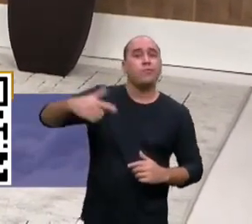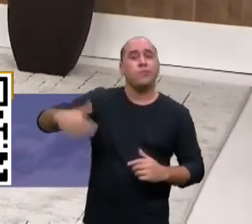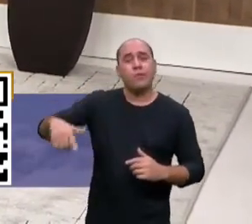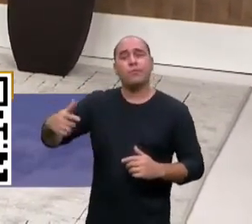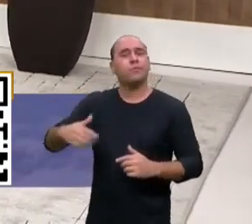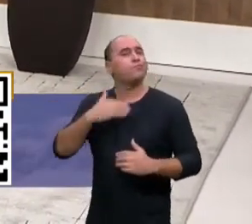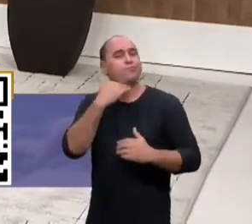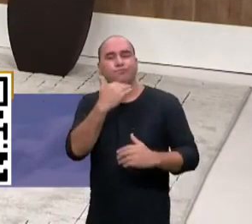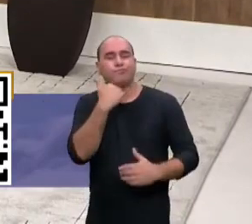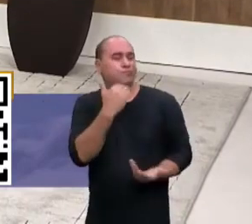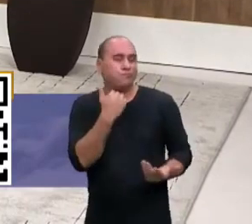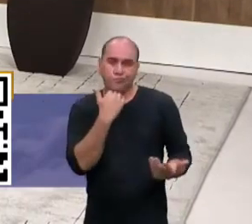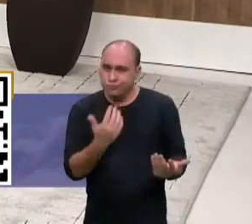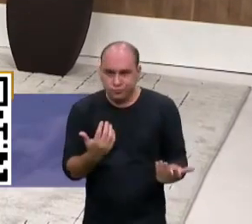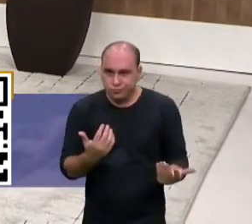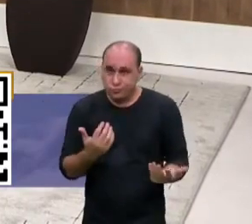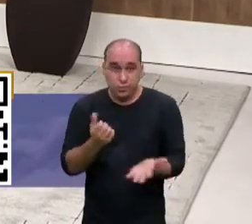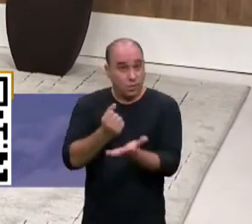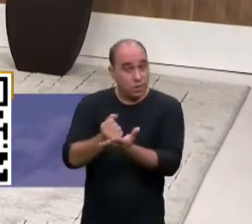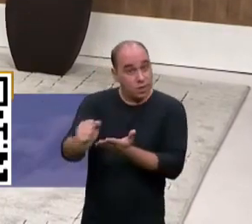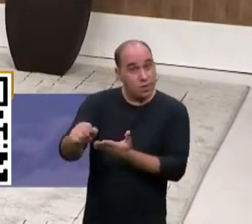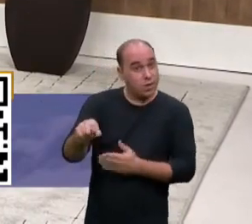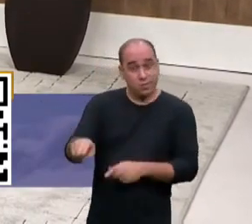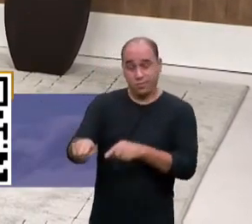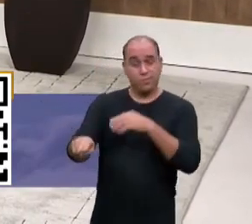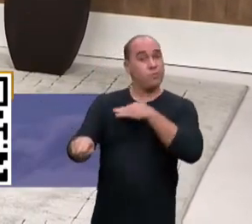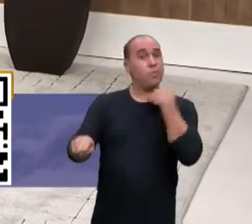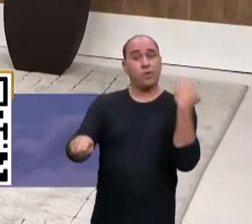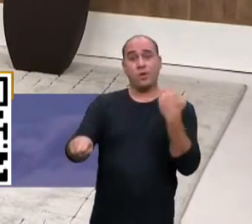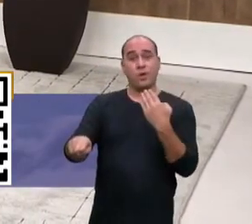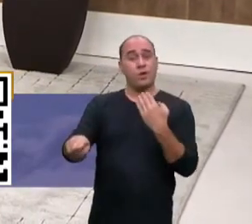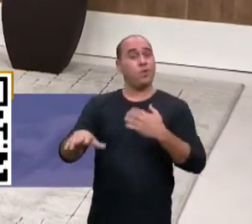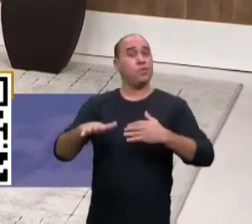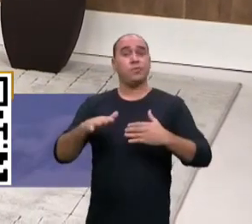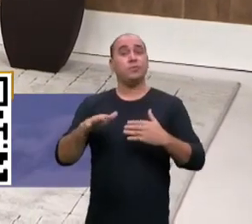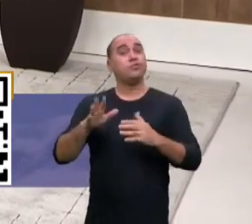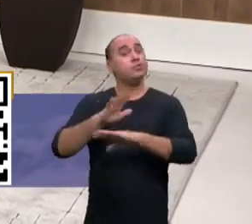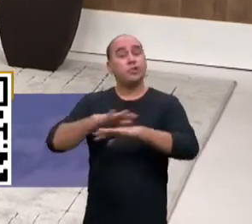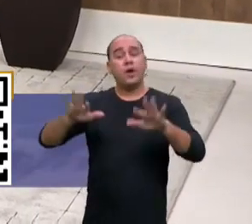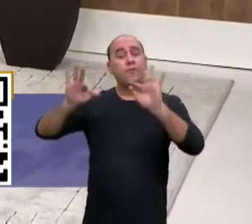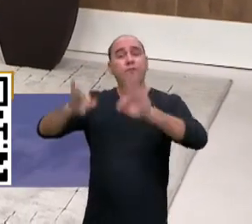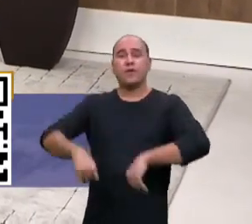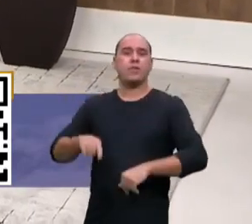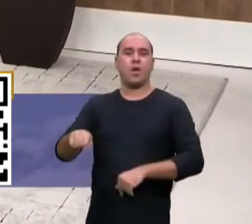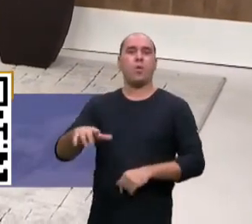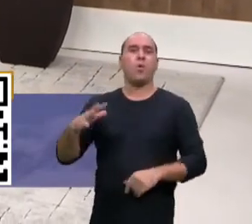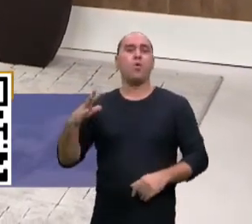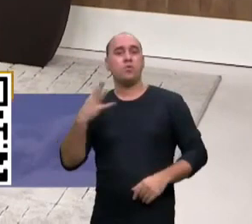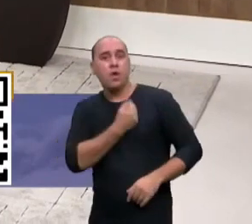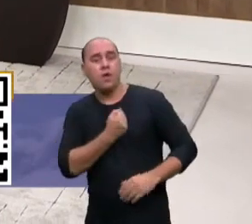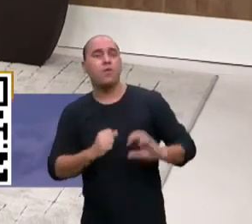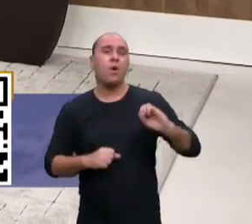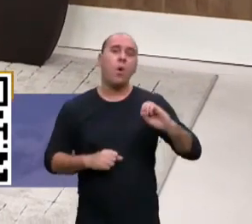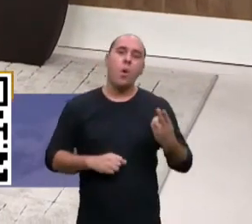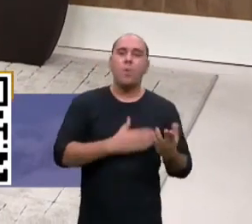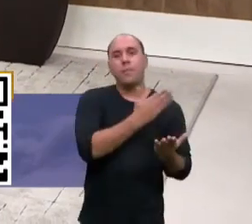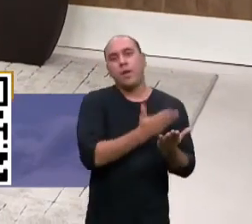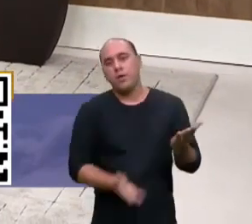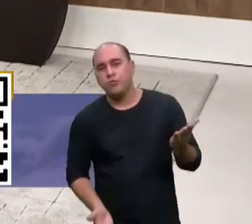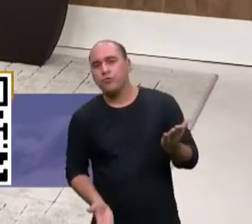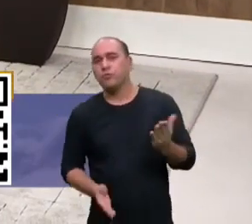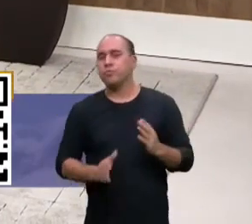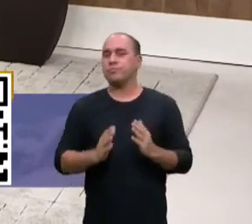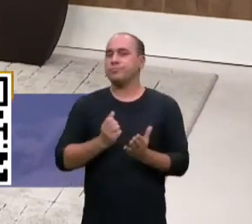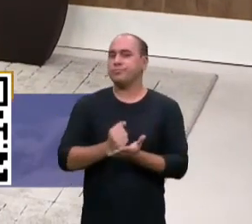cerimônia porque não dá para mudar mais o destino quadro da pessoa que morreu a pessoa quando morre já definir o morre salva ou morre